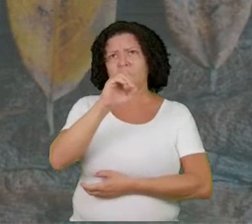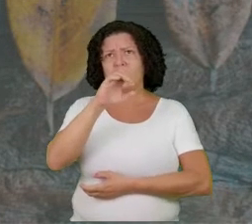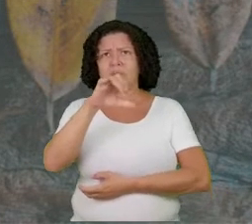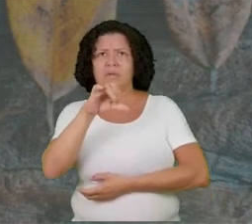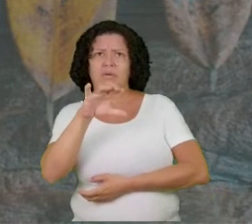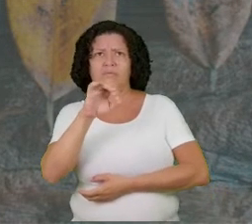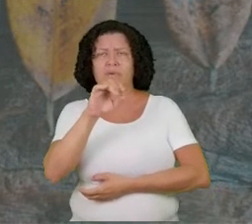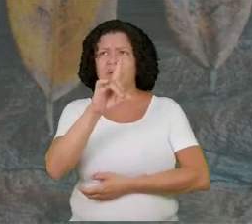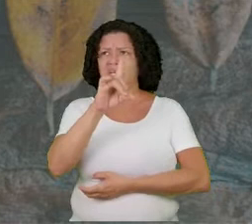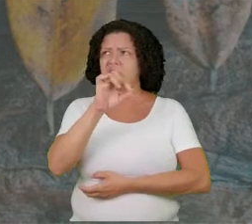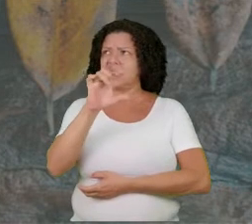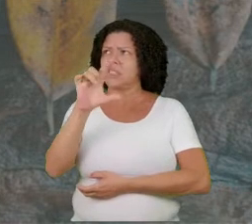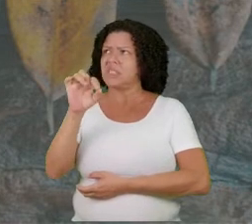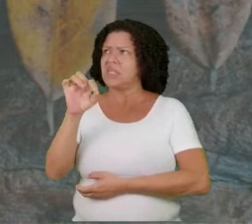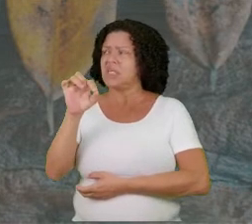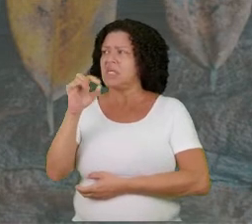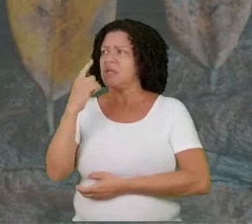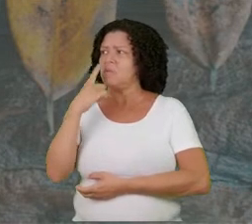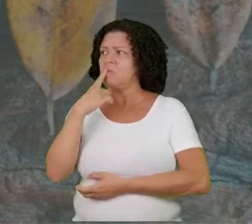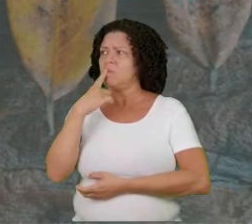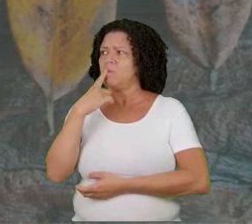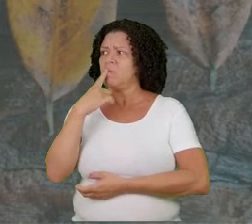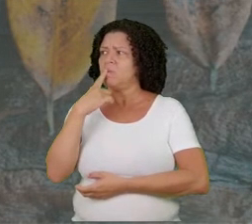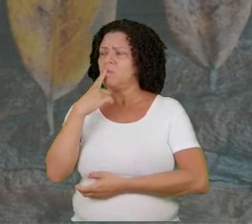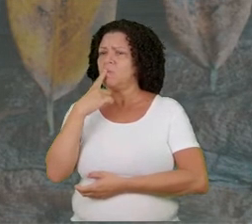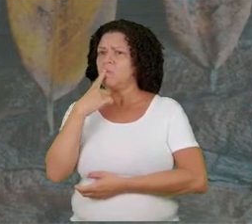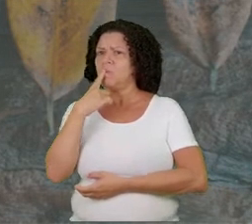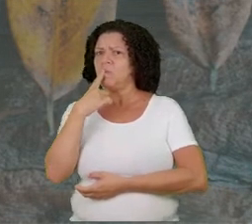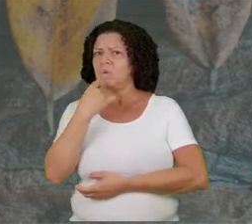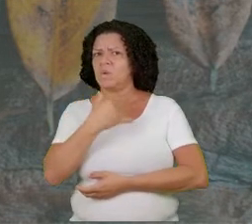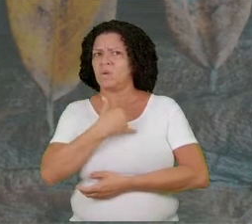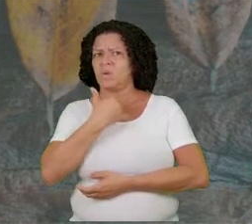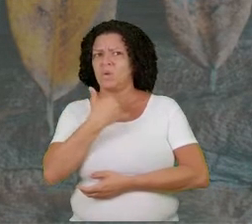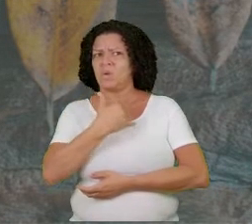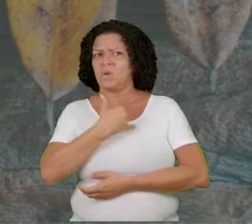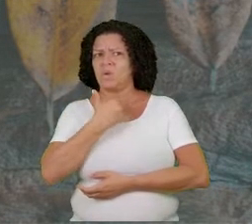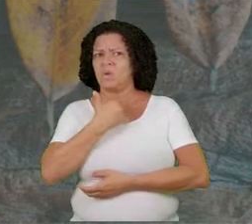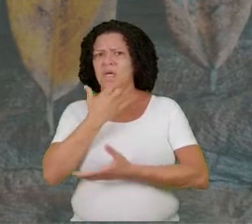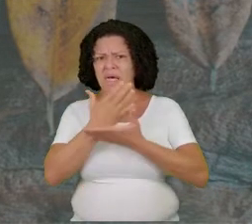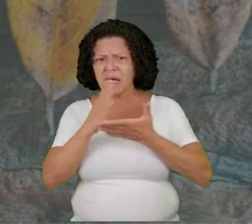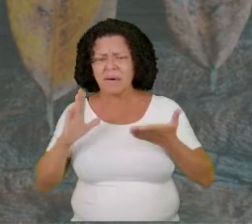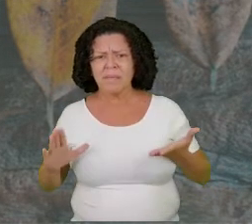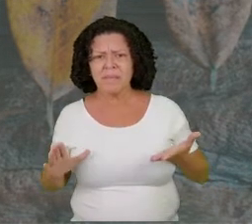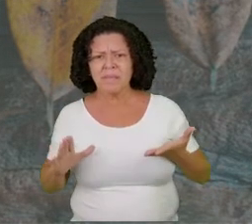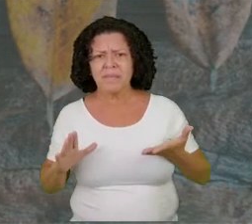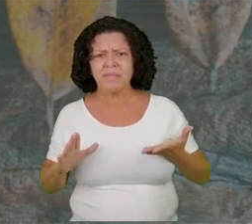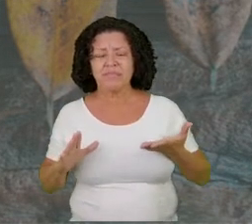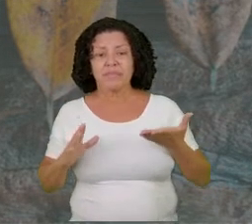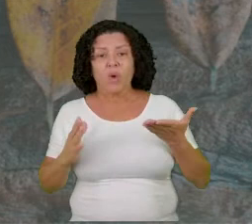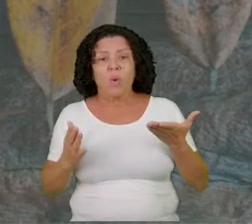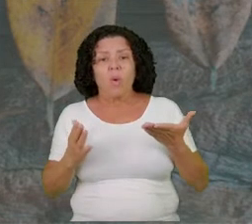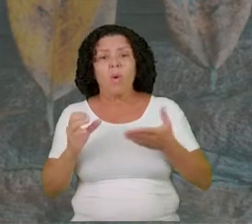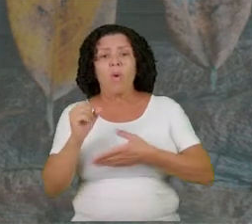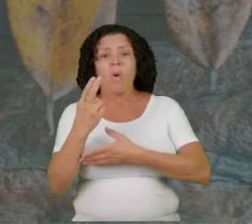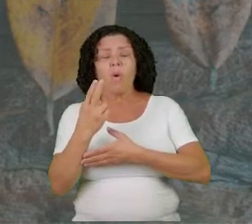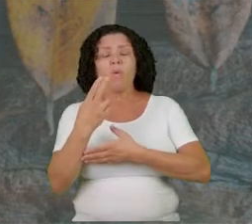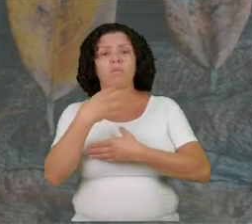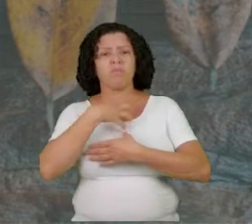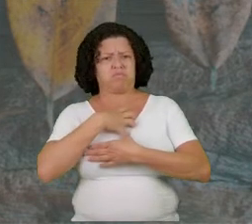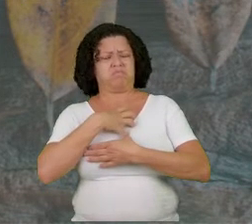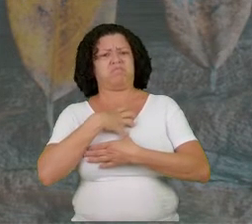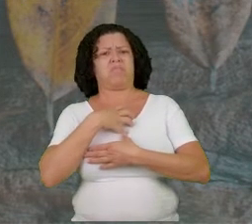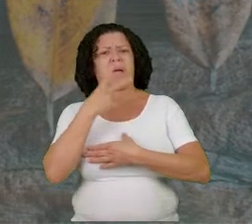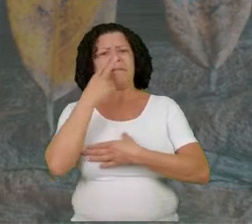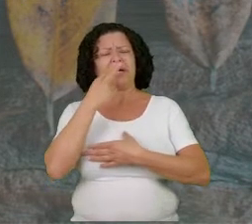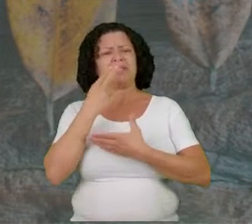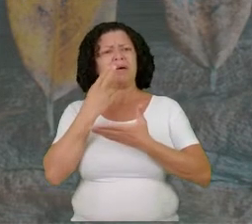de 90, de 100 anos, e depois dali nada mais acontecesse? Não ficaria uma